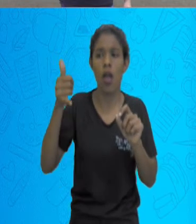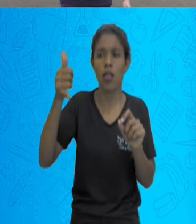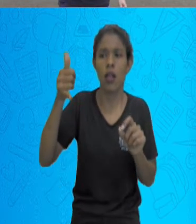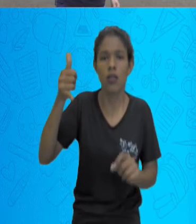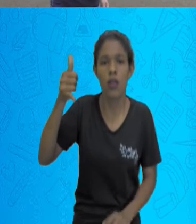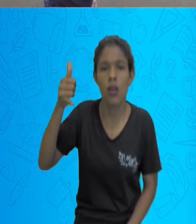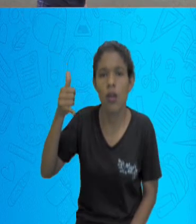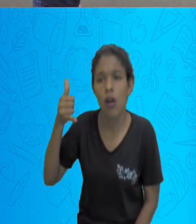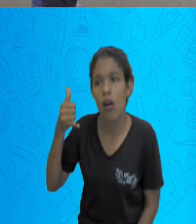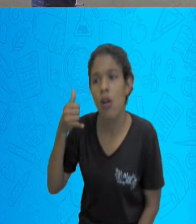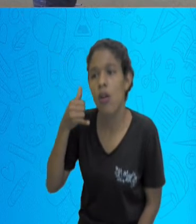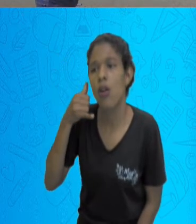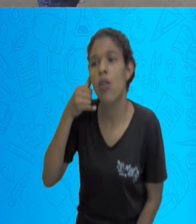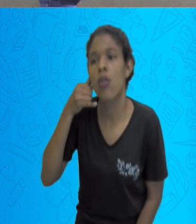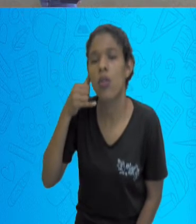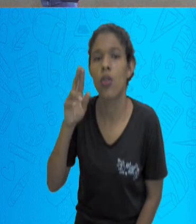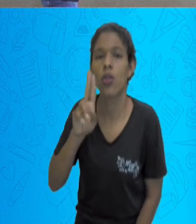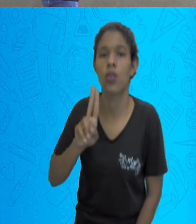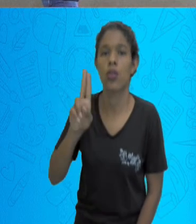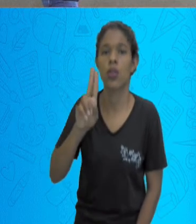de telefone.